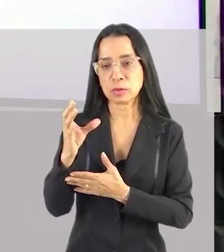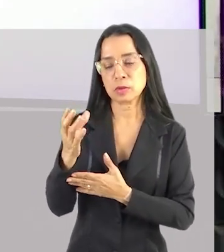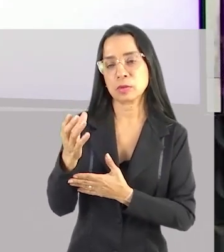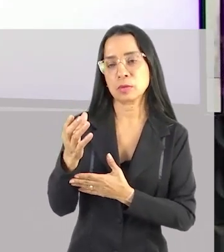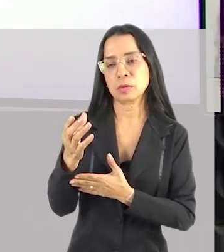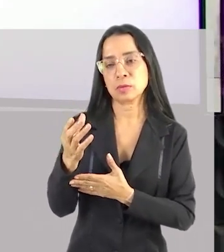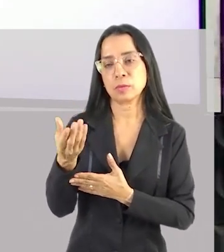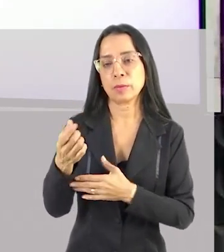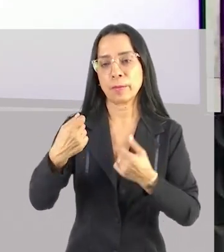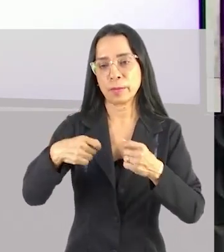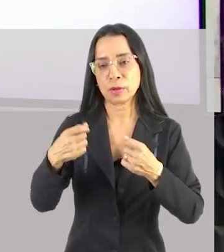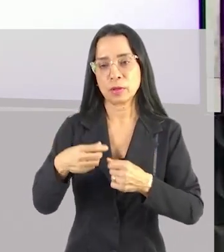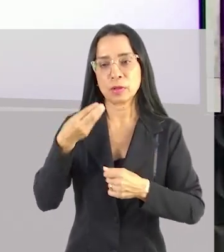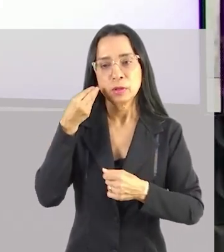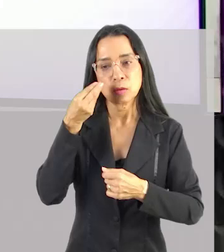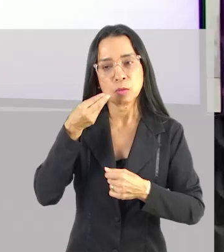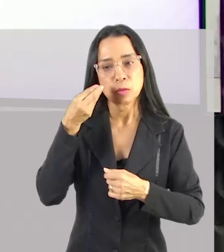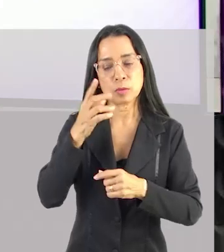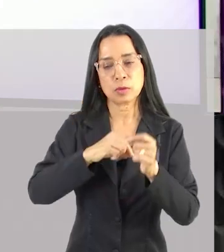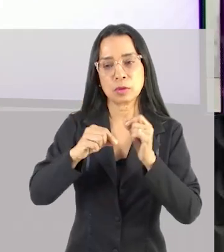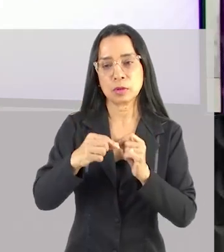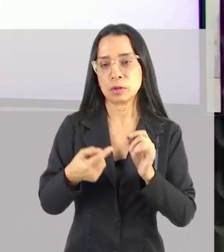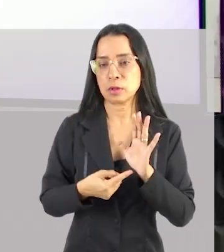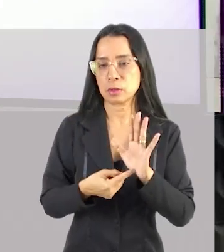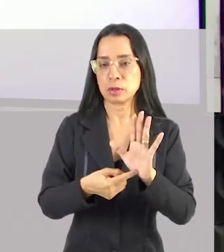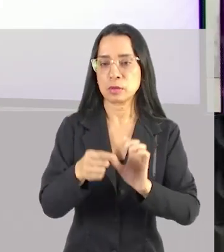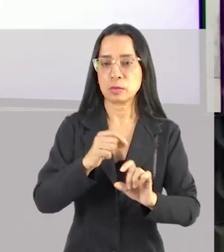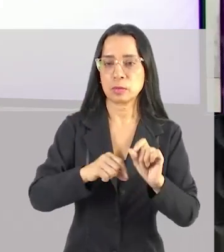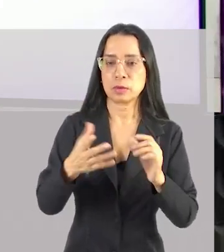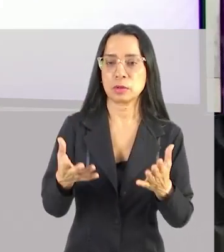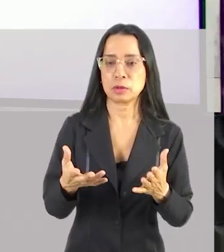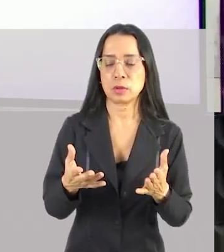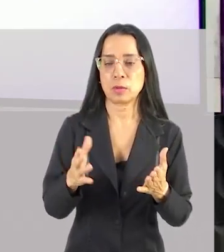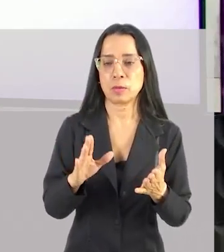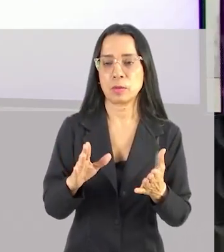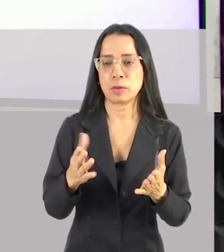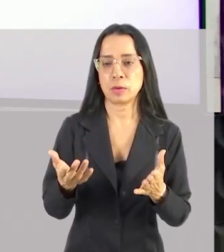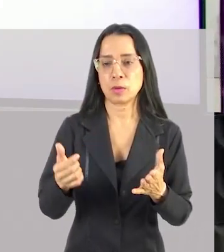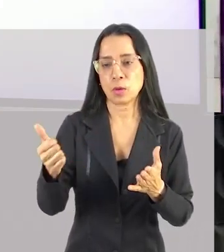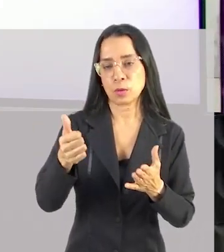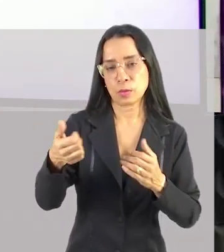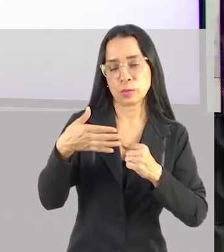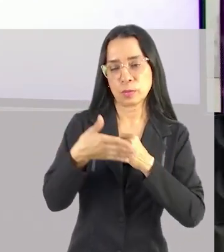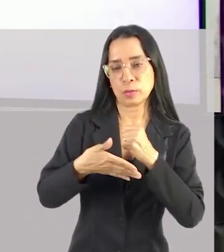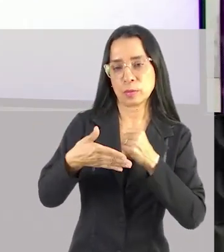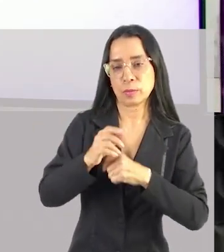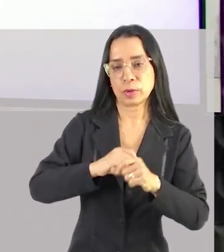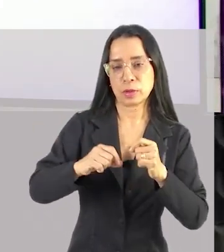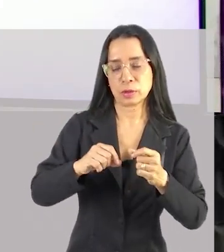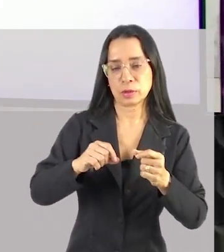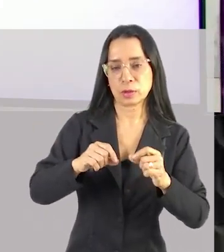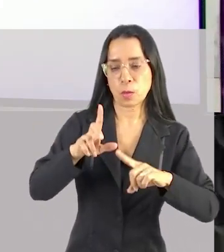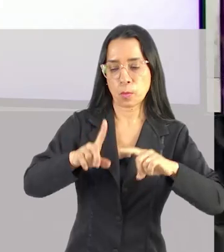demonstração, mas não há demonstração de coisas cujos primeiros princípios são variáveis, pois todas